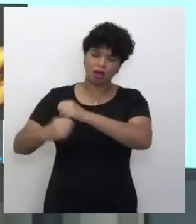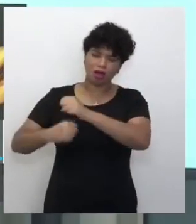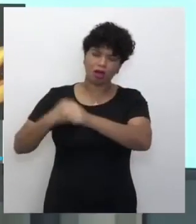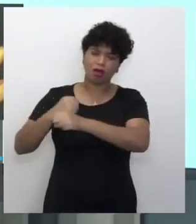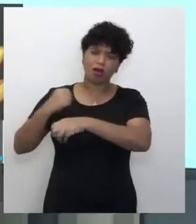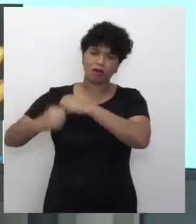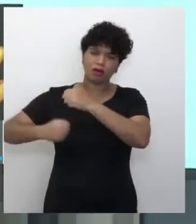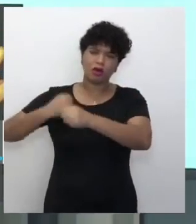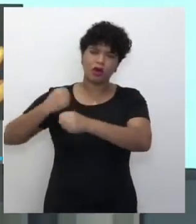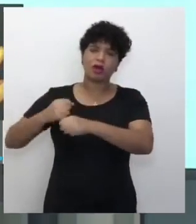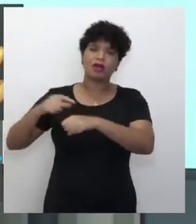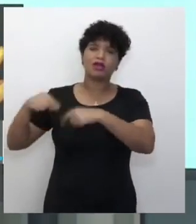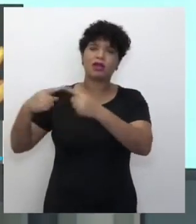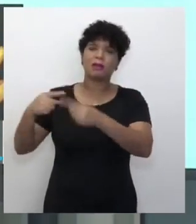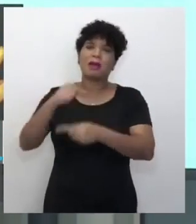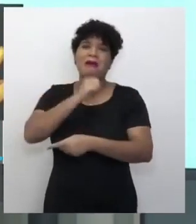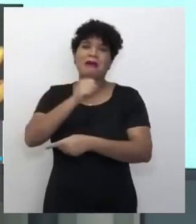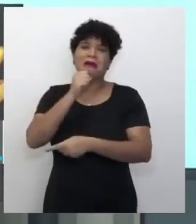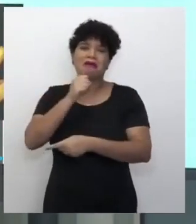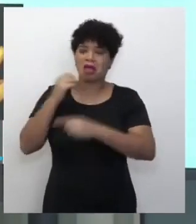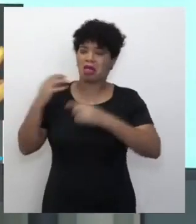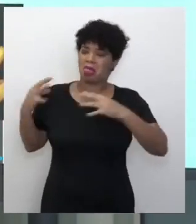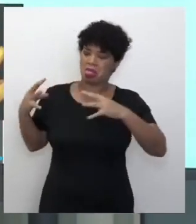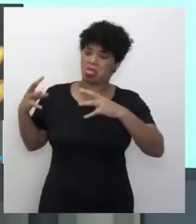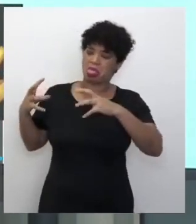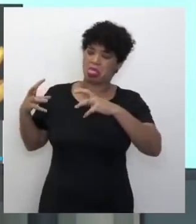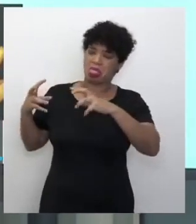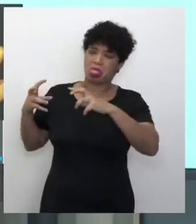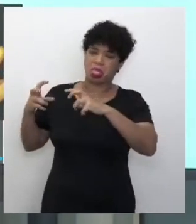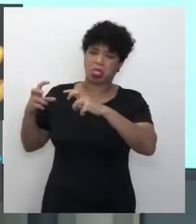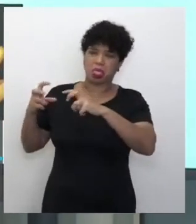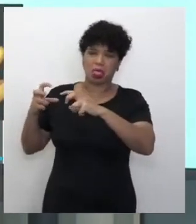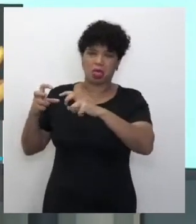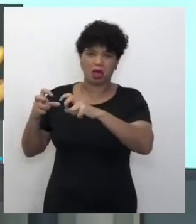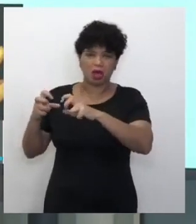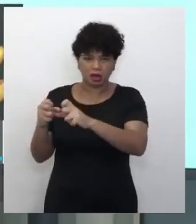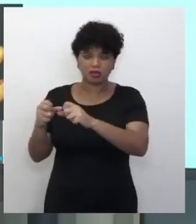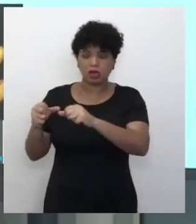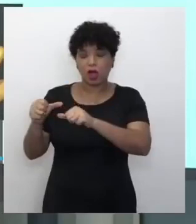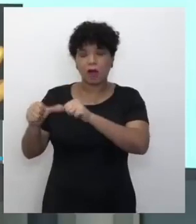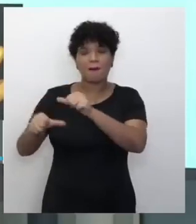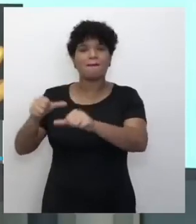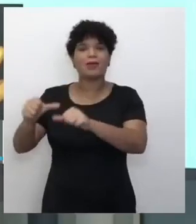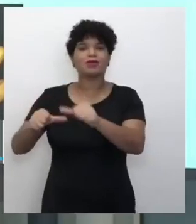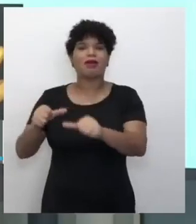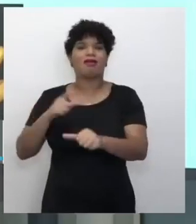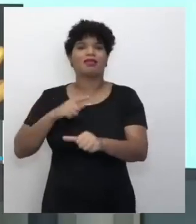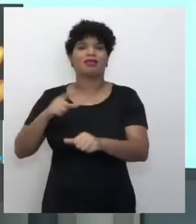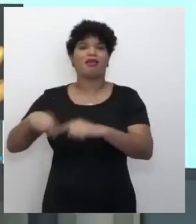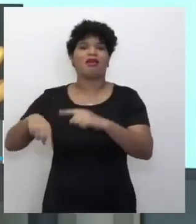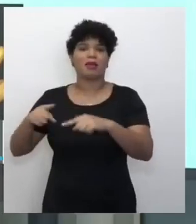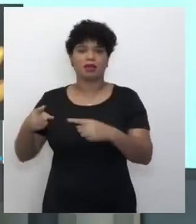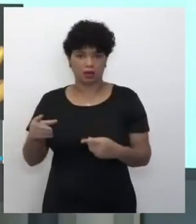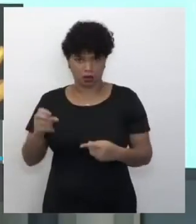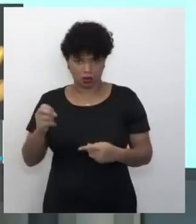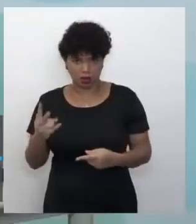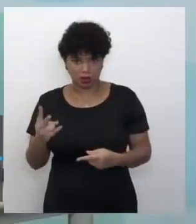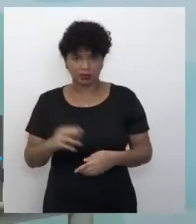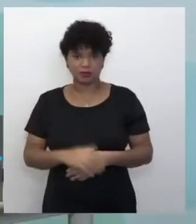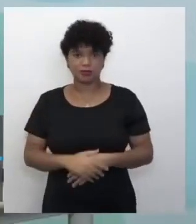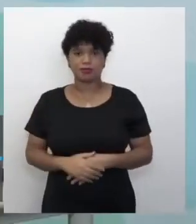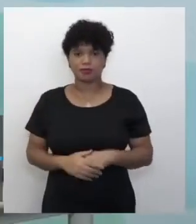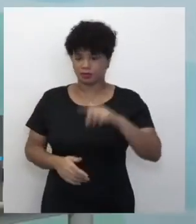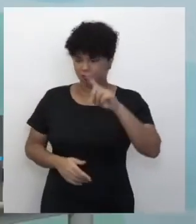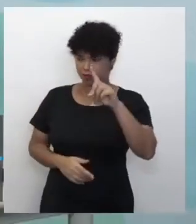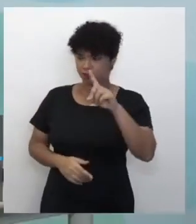começa a enferrujar e, né, vai ocorrendo ali uma transformação dessa matéria, ok? Uma coisa Certo